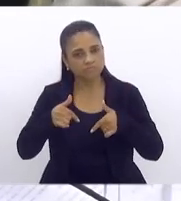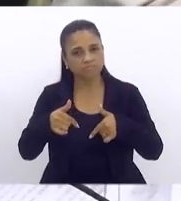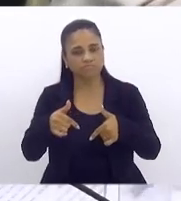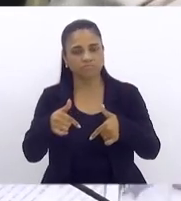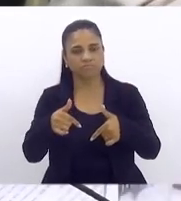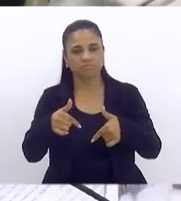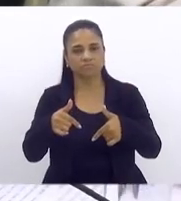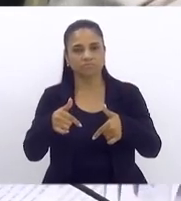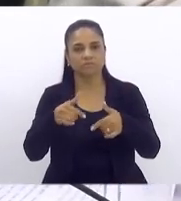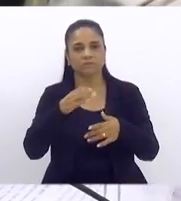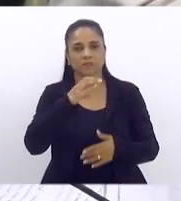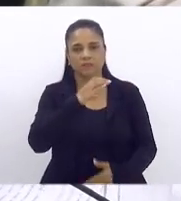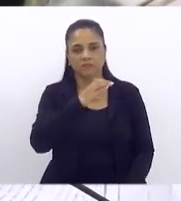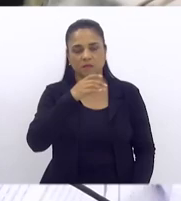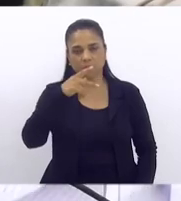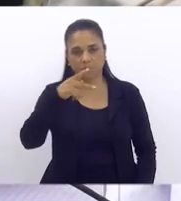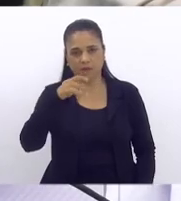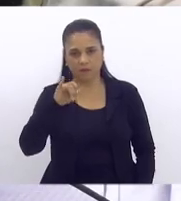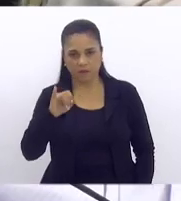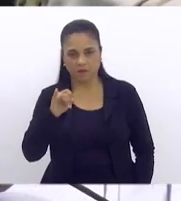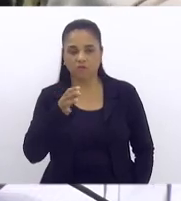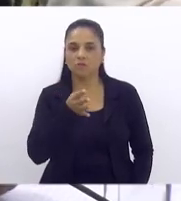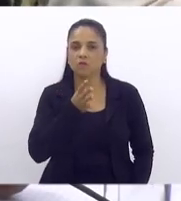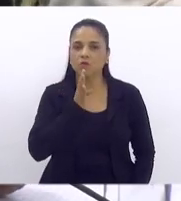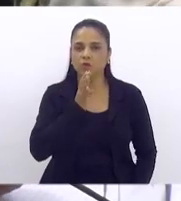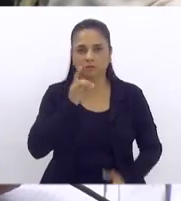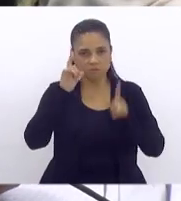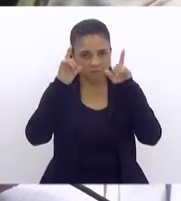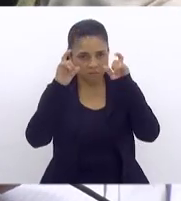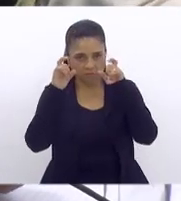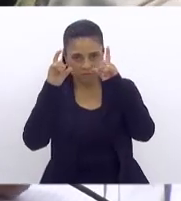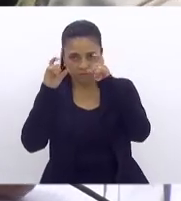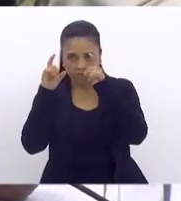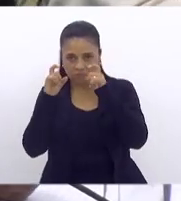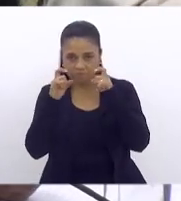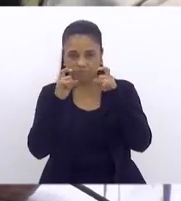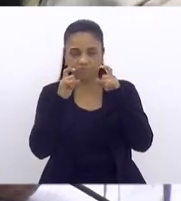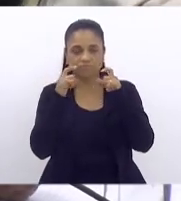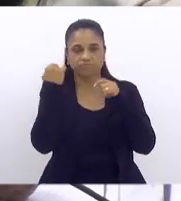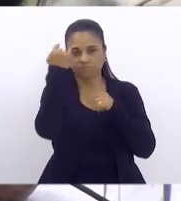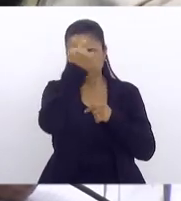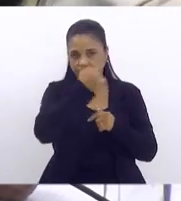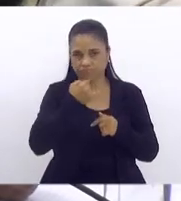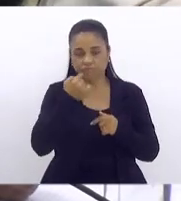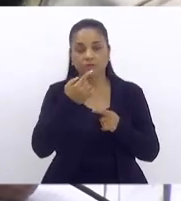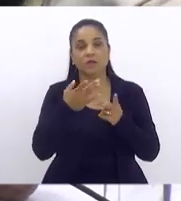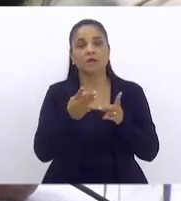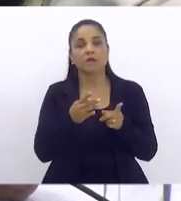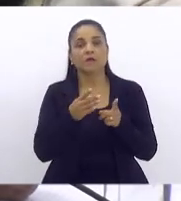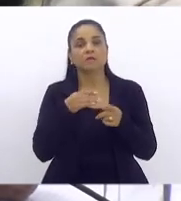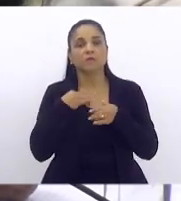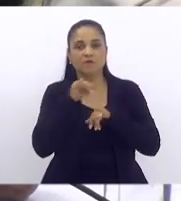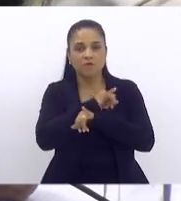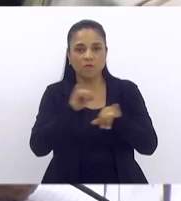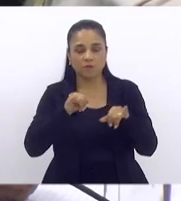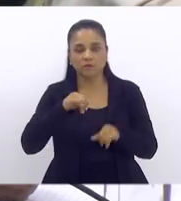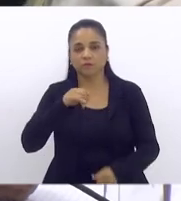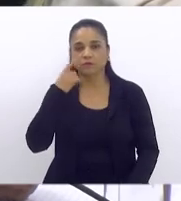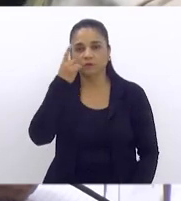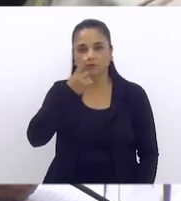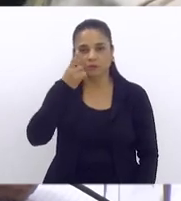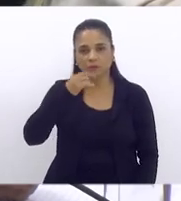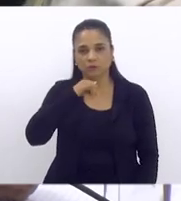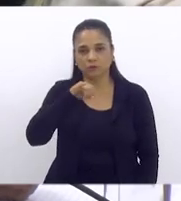da CPI do reconhecimento fotográfico. Inclusive, dar um informe aqui aos deputados Júlia e a deputada